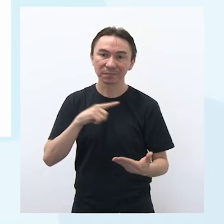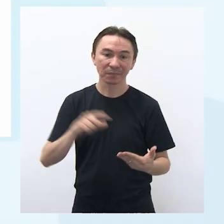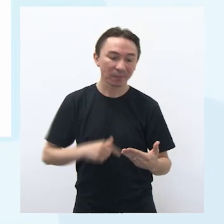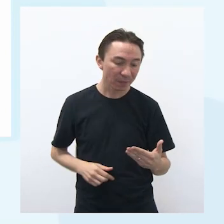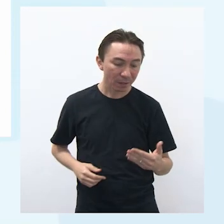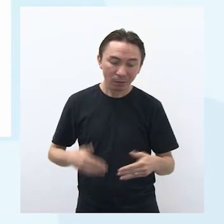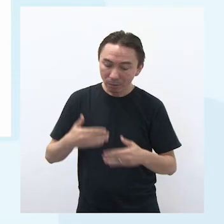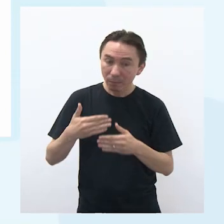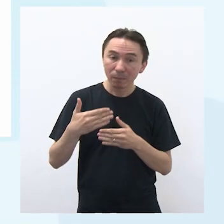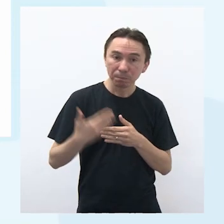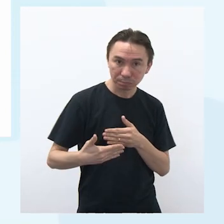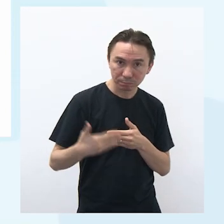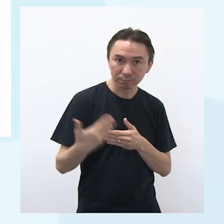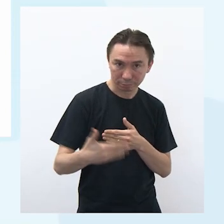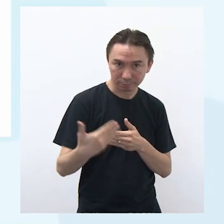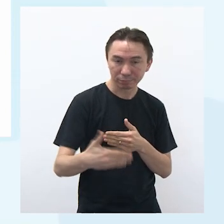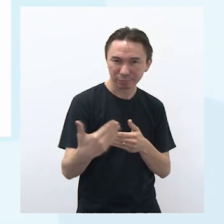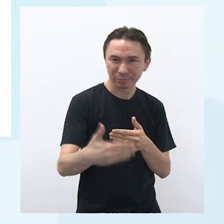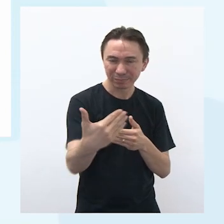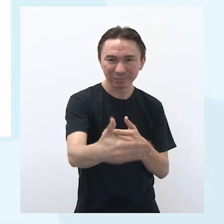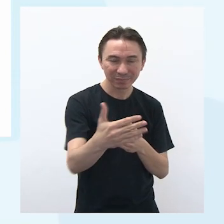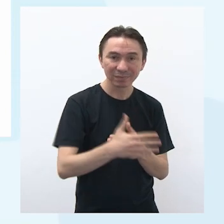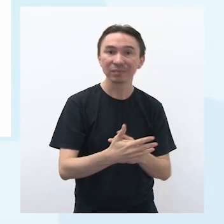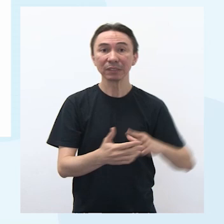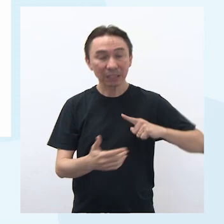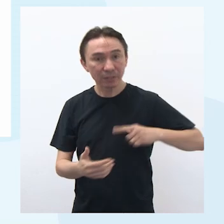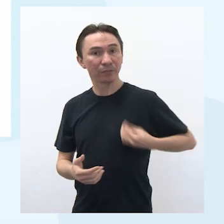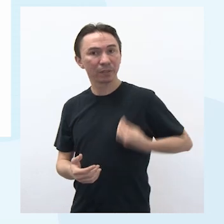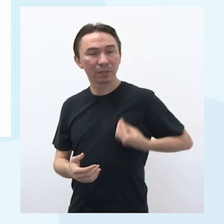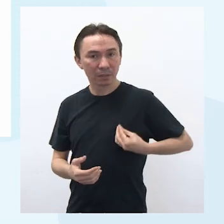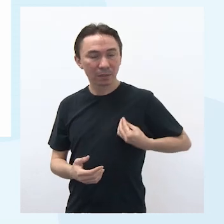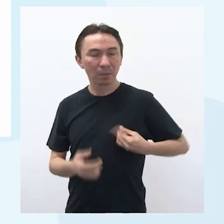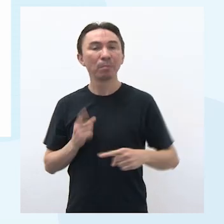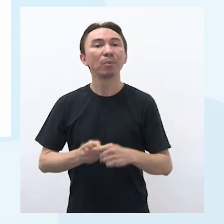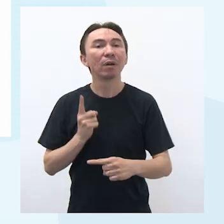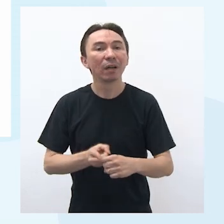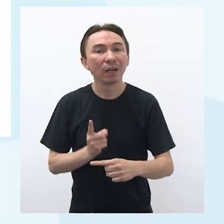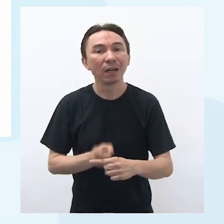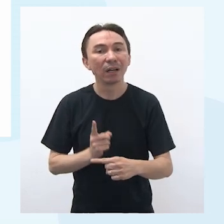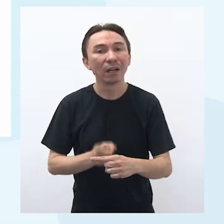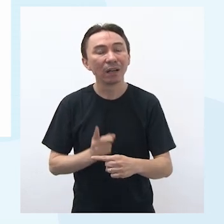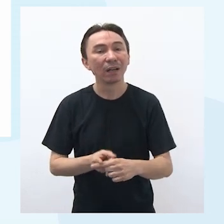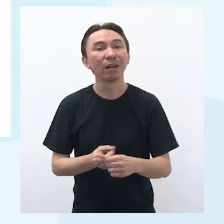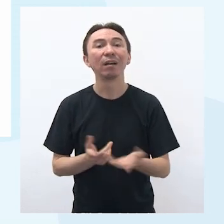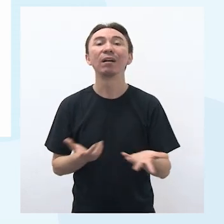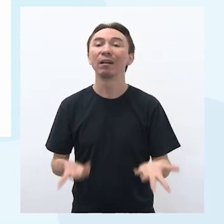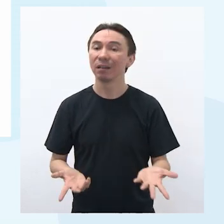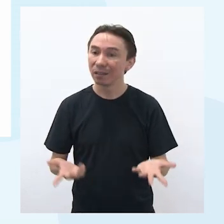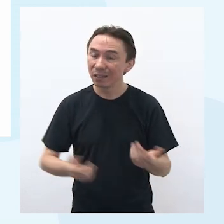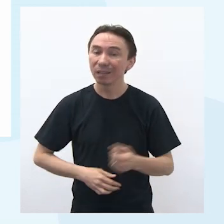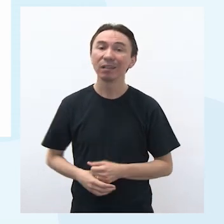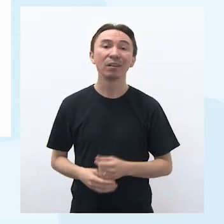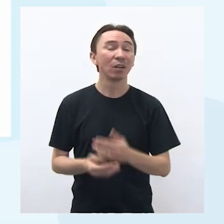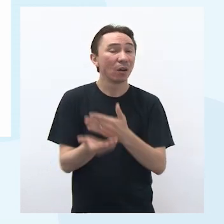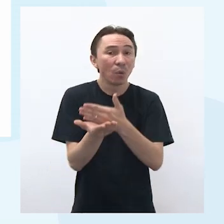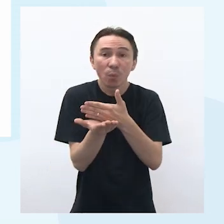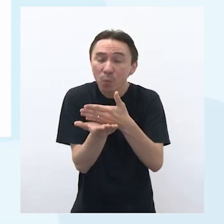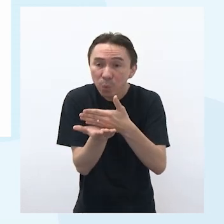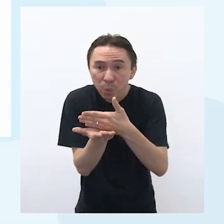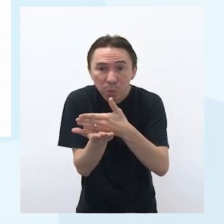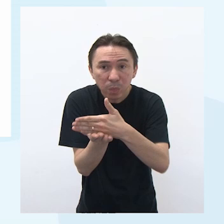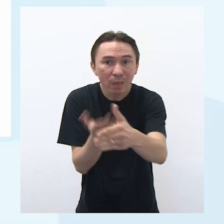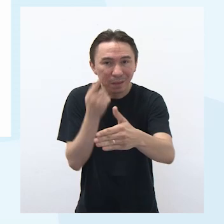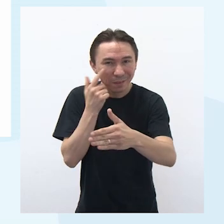Por que a gente sabe que o sequencial está presente nessa situação de aprendizagem? Porque logo no início, dentro desse